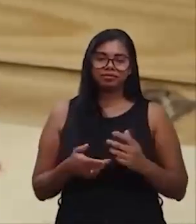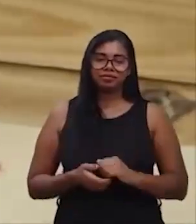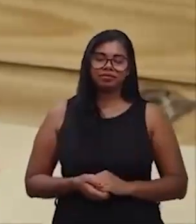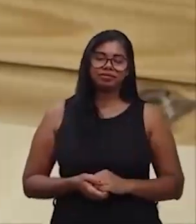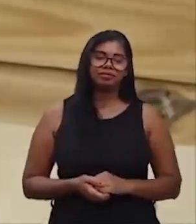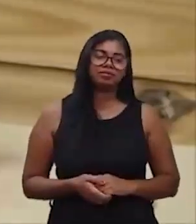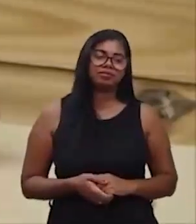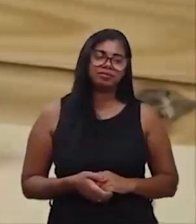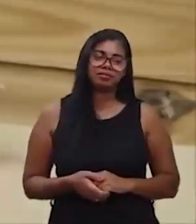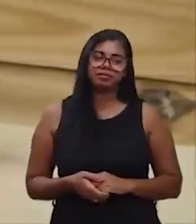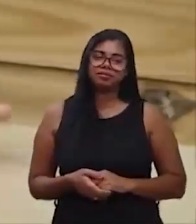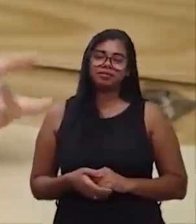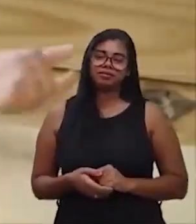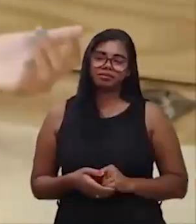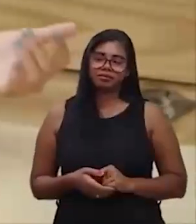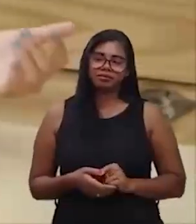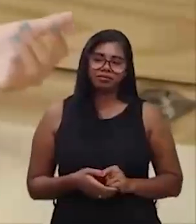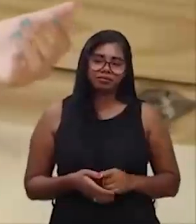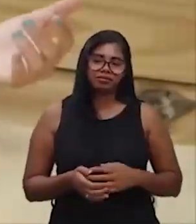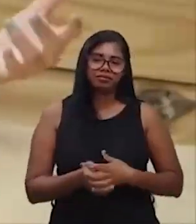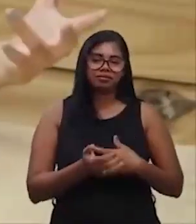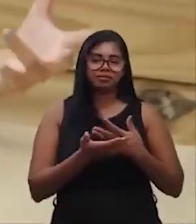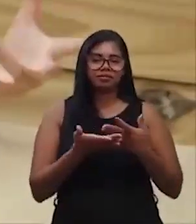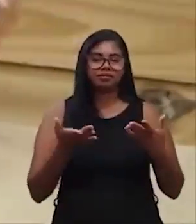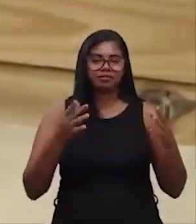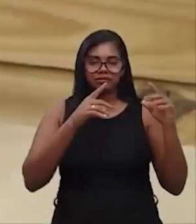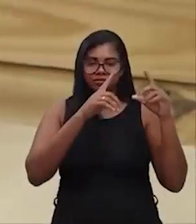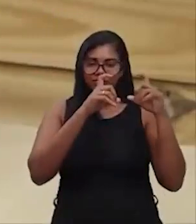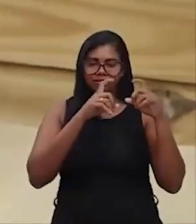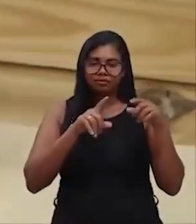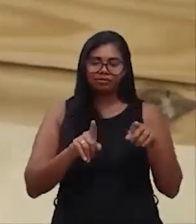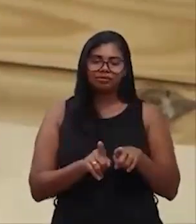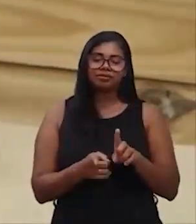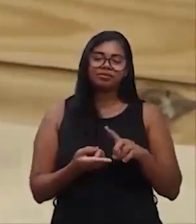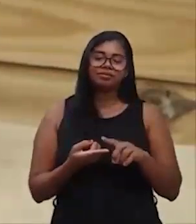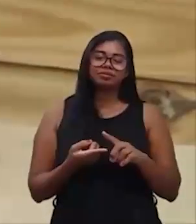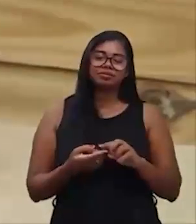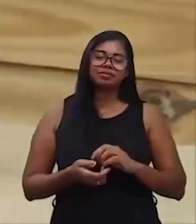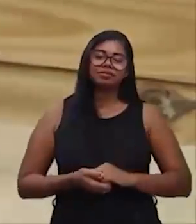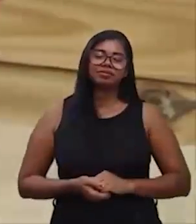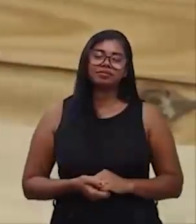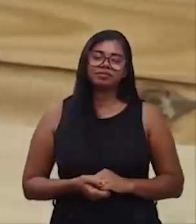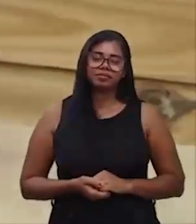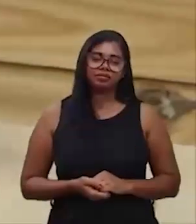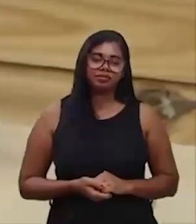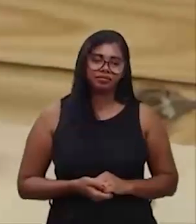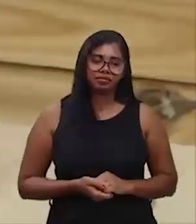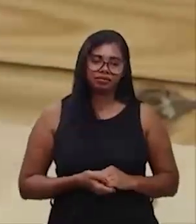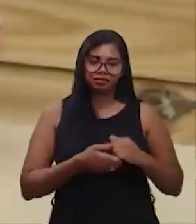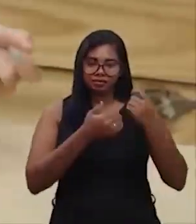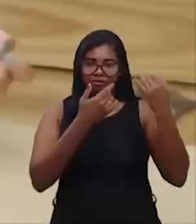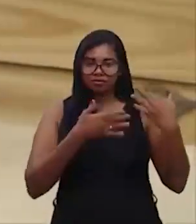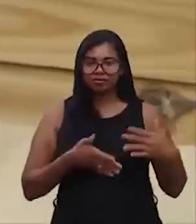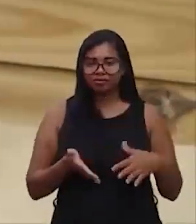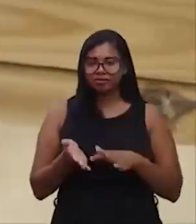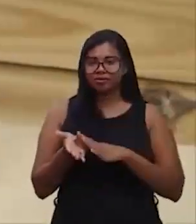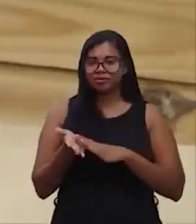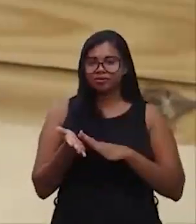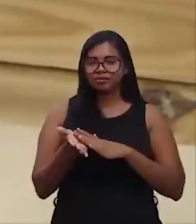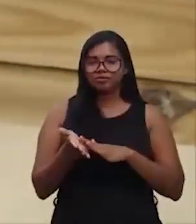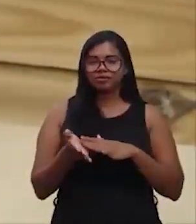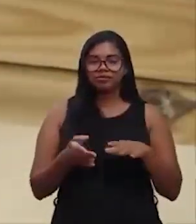Sim. Aí tem uma coisa da relação com a fotografia também, tipo de, como o Lia falou, fazer